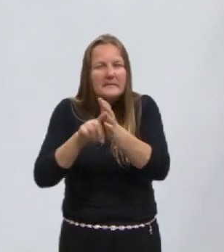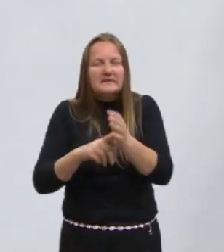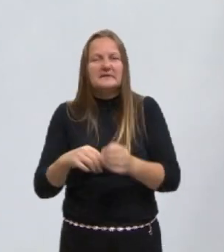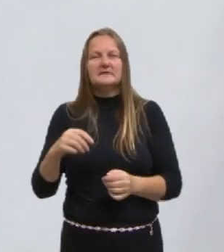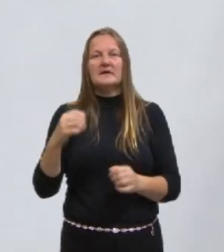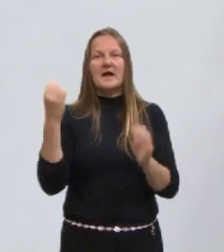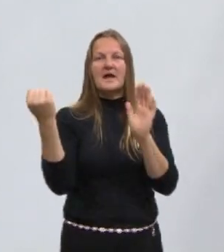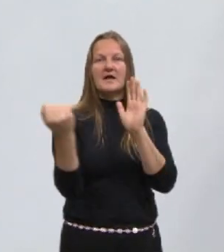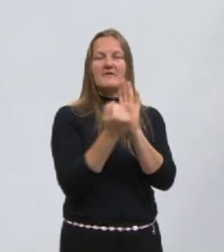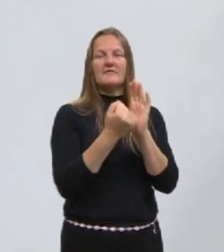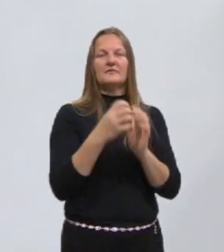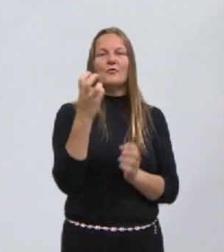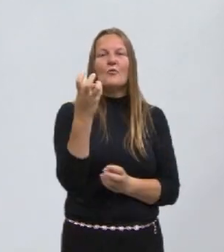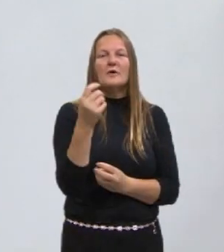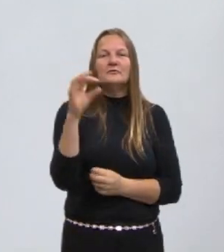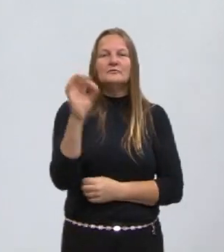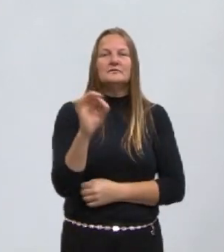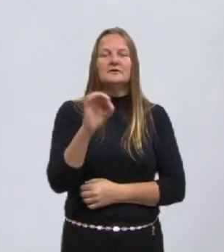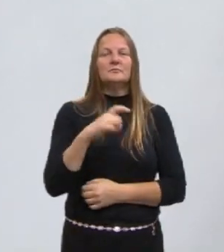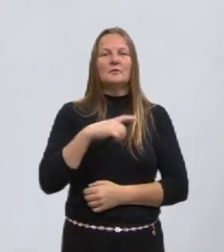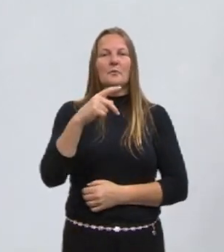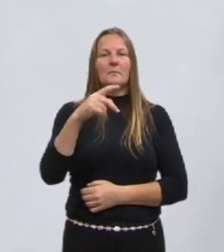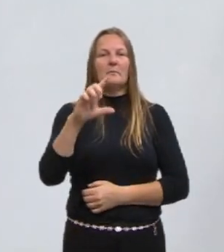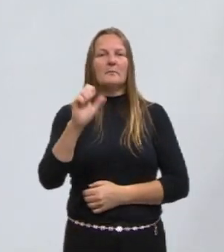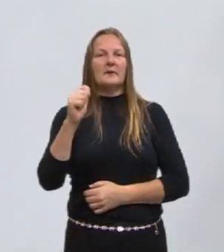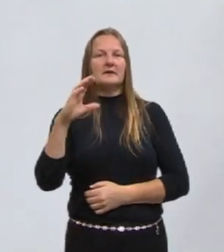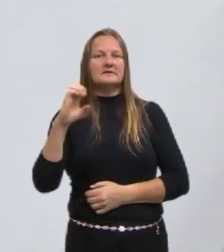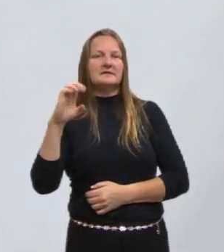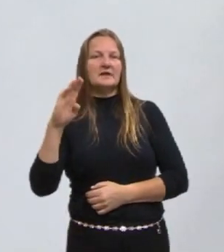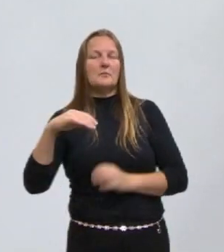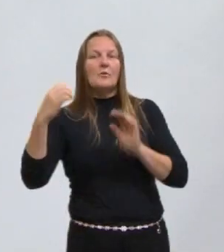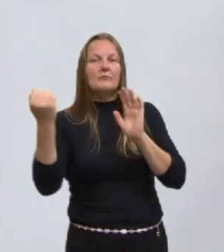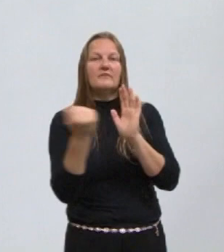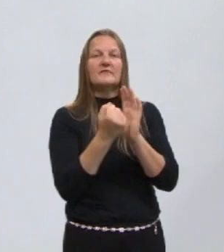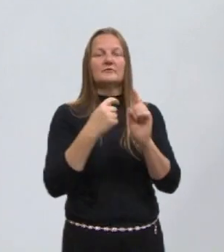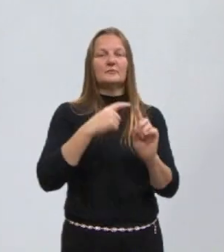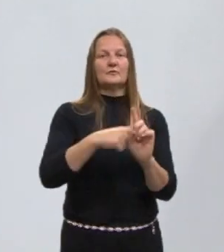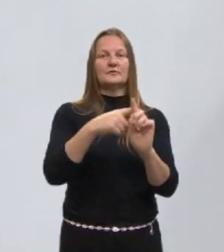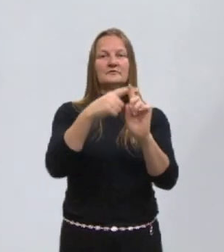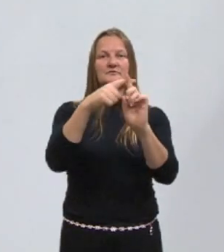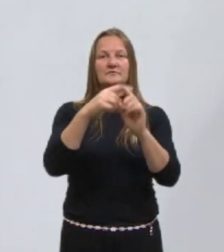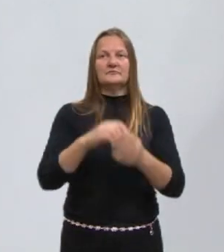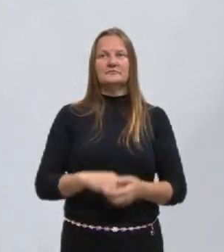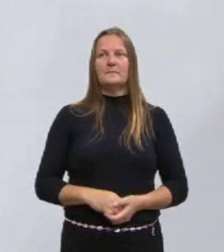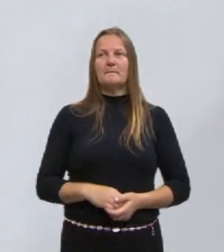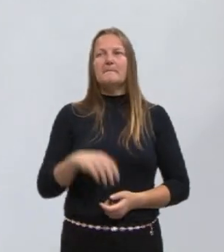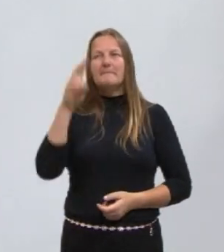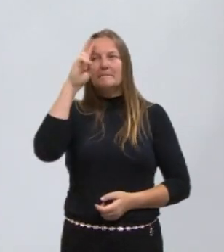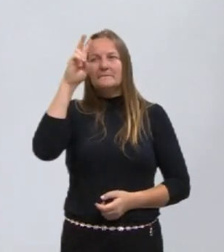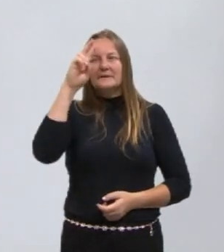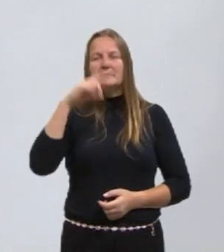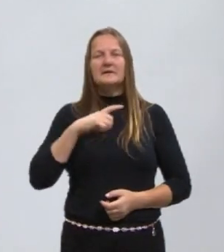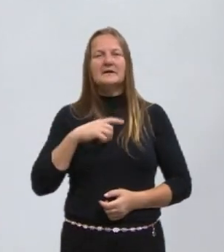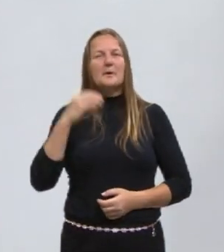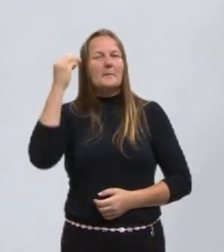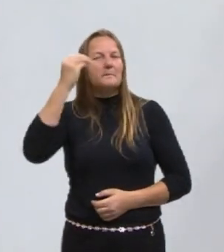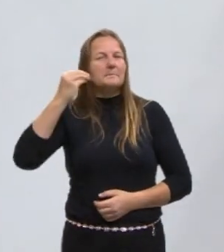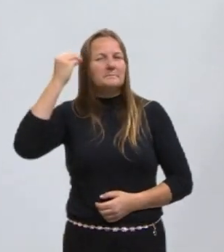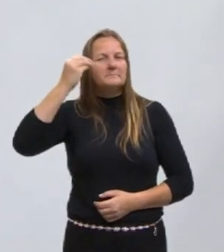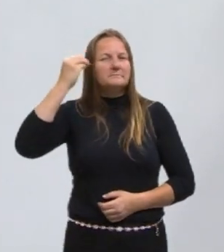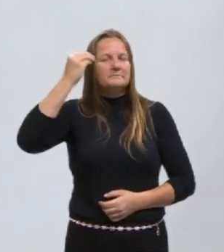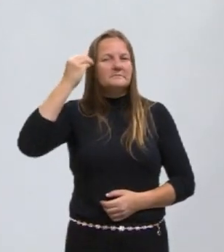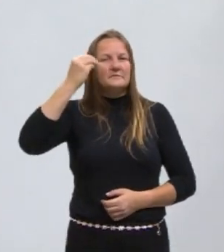quantos por cento, né, de placebo tiveram um efeito positivo, porque Lembram que o nosso psicológico, a